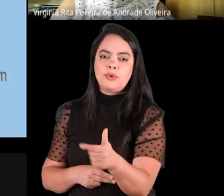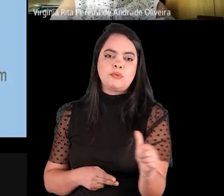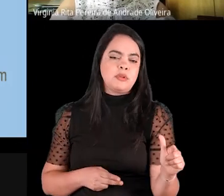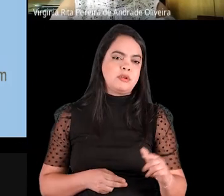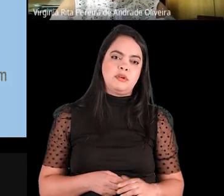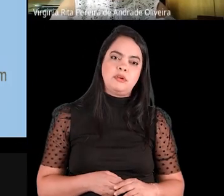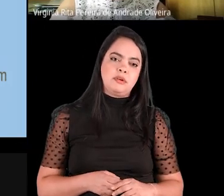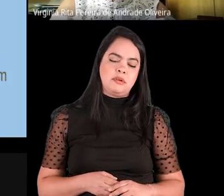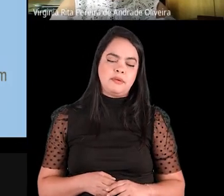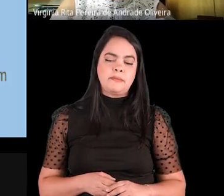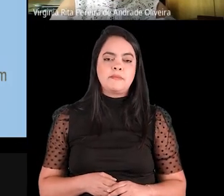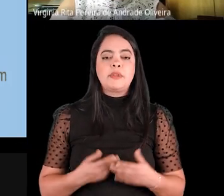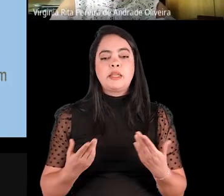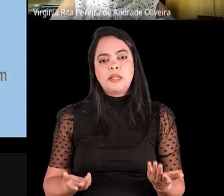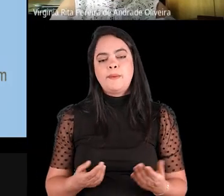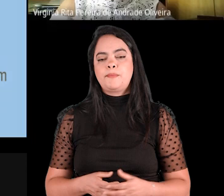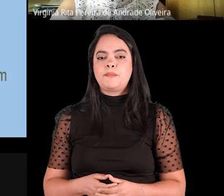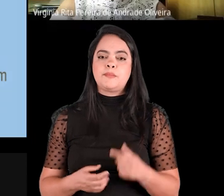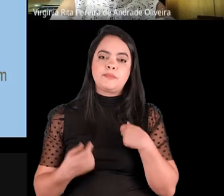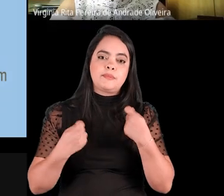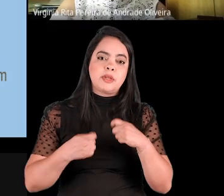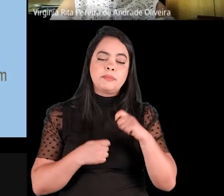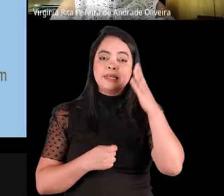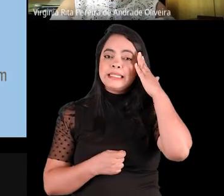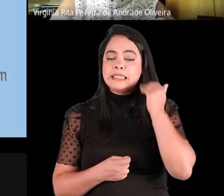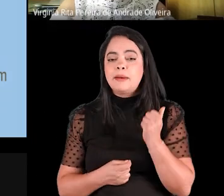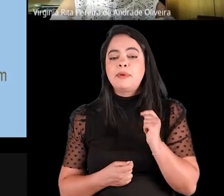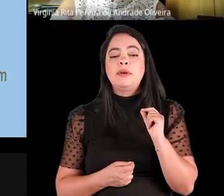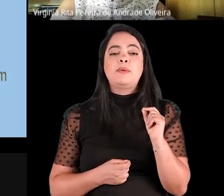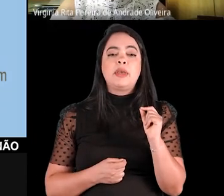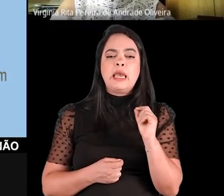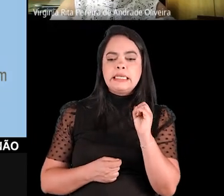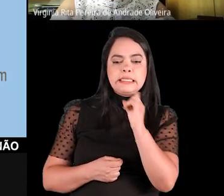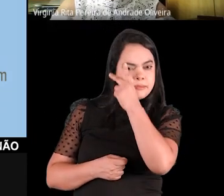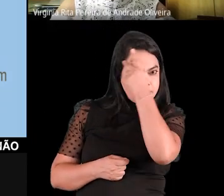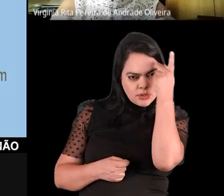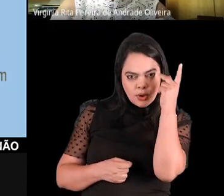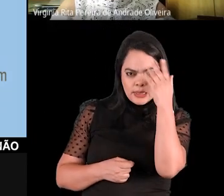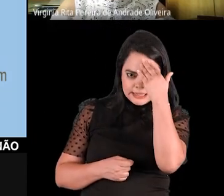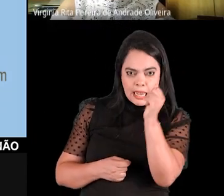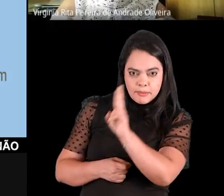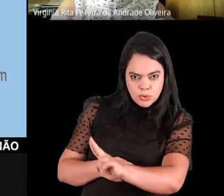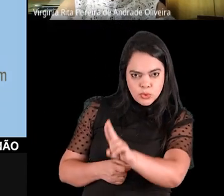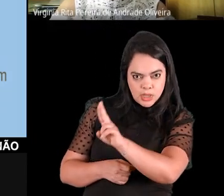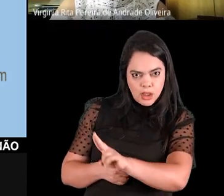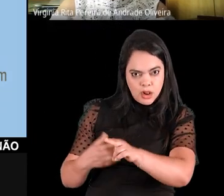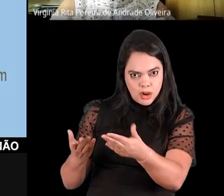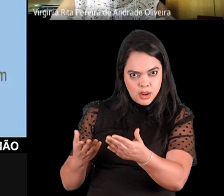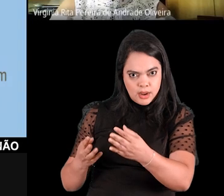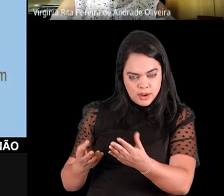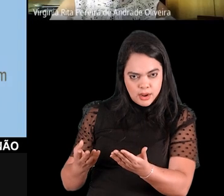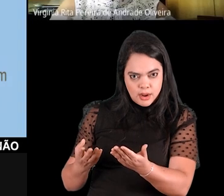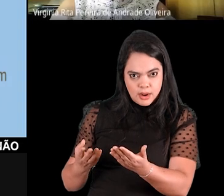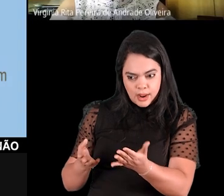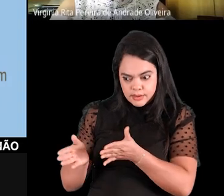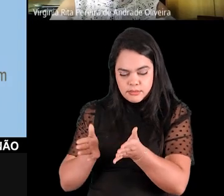até porque o recurso, ele precisa ser aprendido, Né? Então, no caso das duas senhoras, o recurso